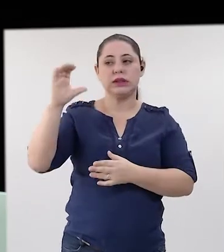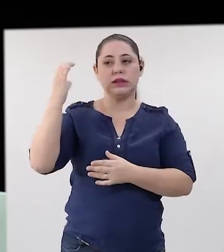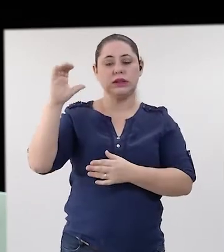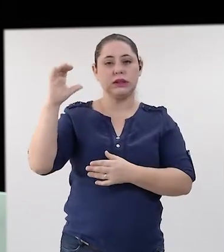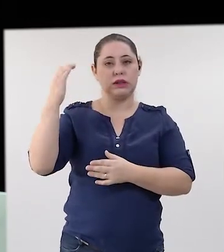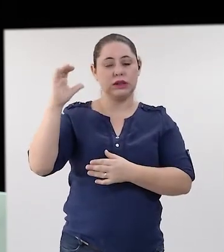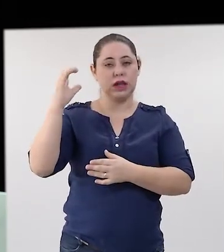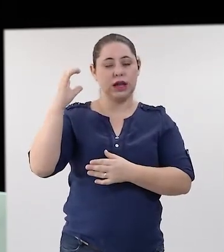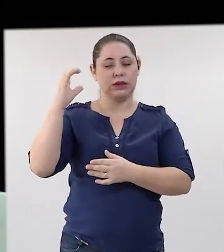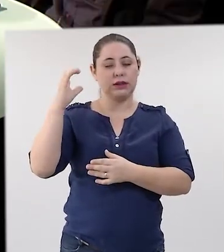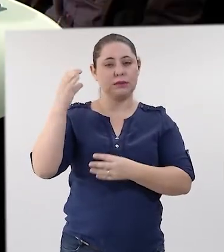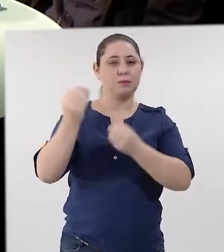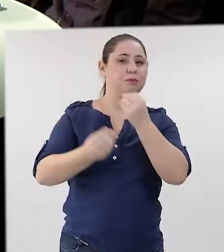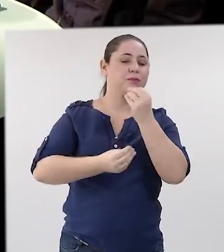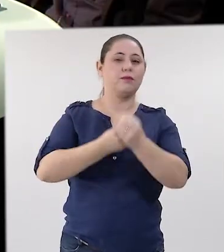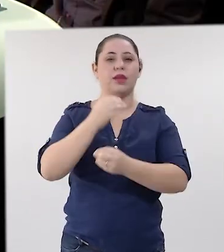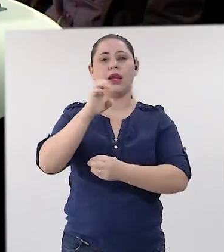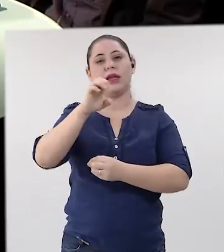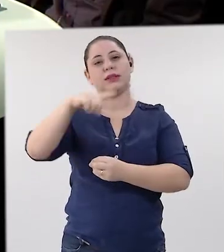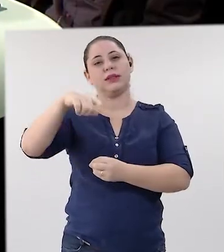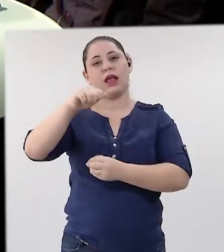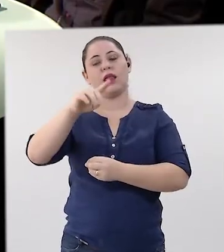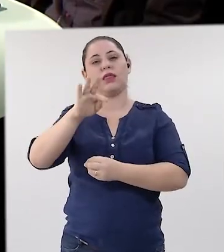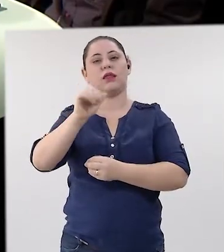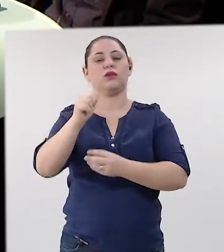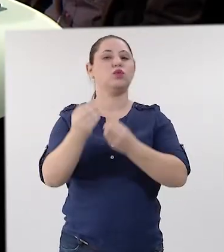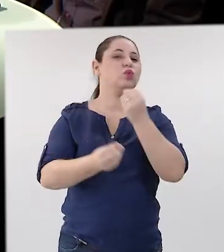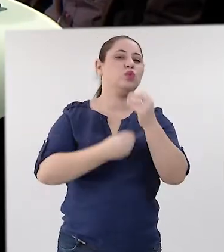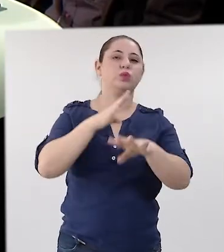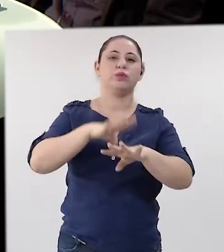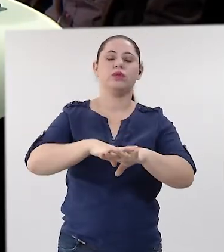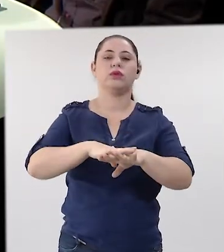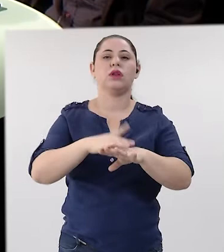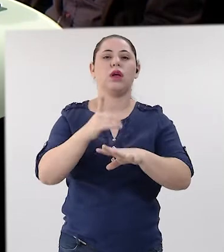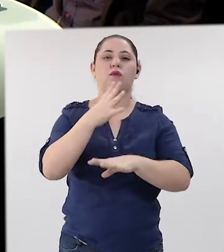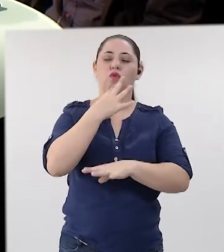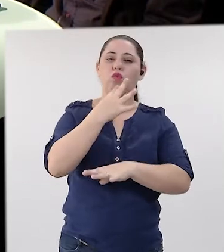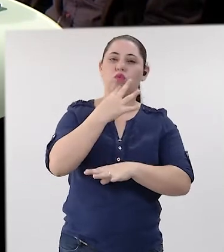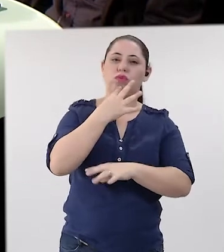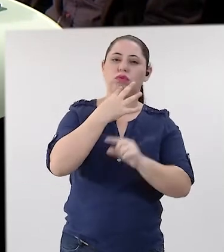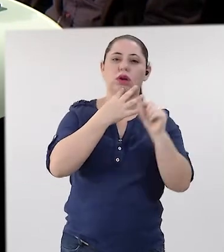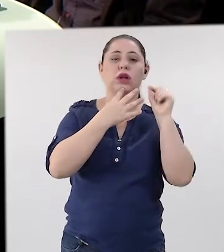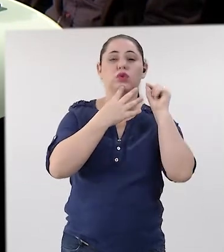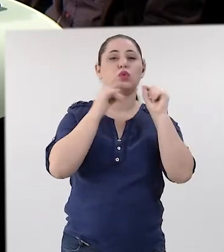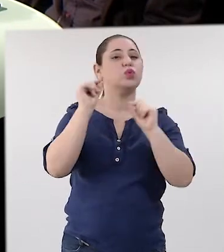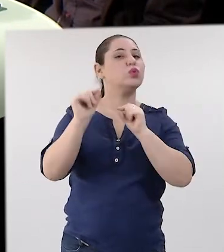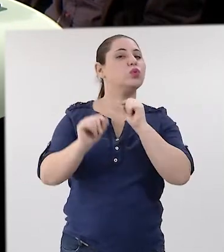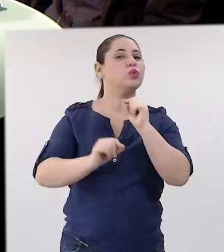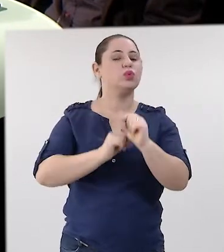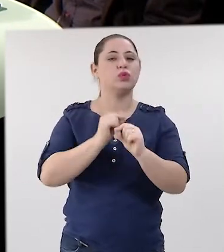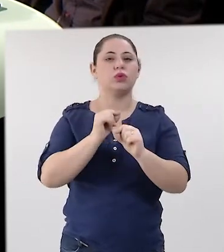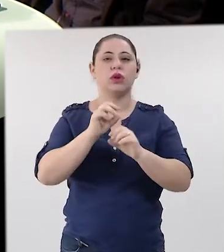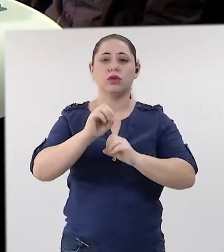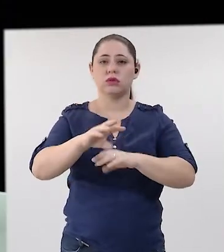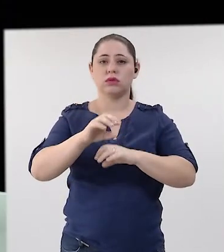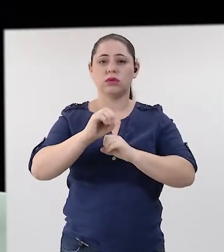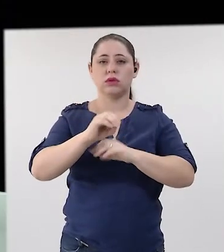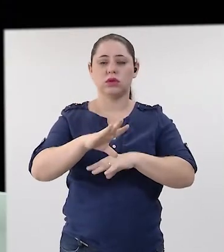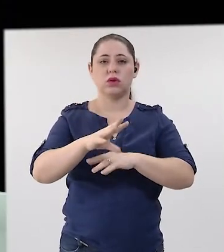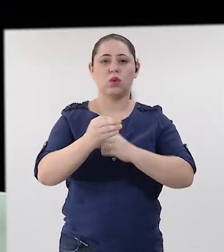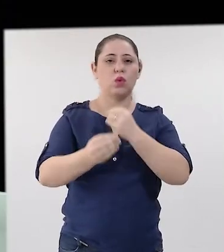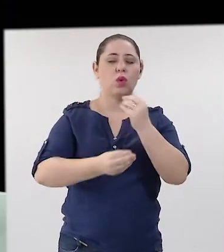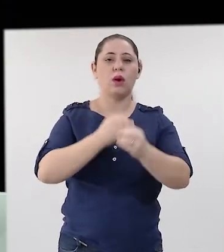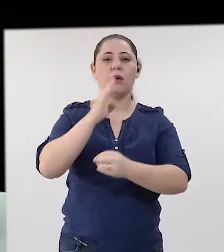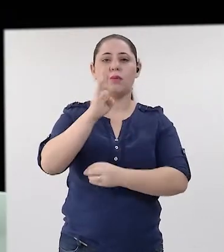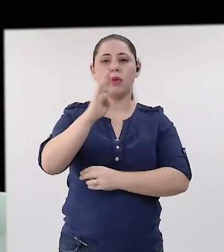das ciências, das exatas, né? E vocês acabaram tiveram contato com a área de